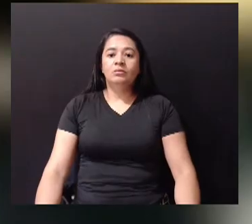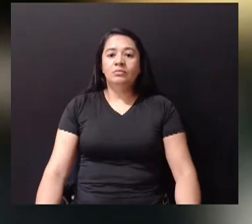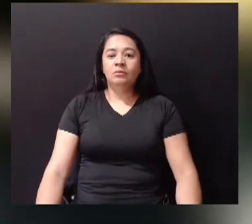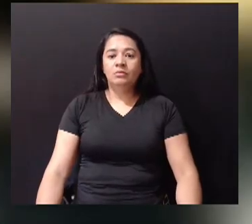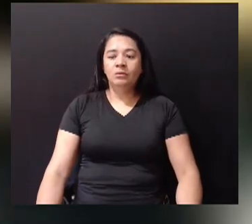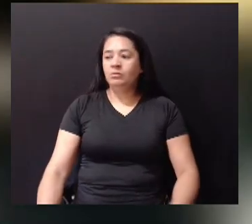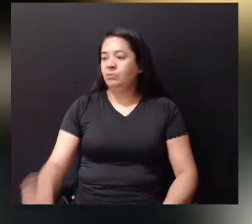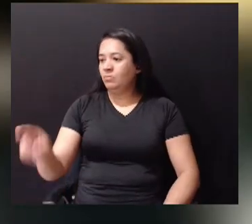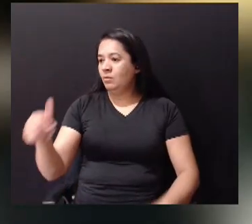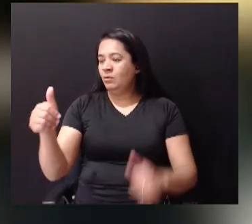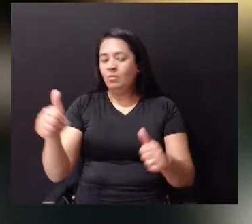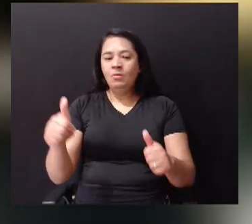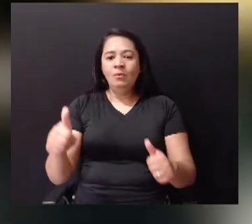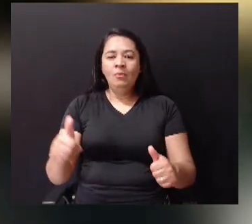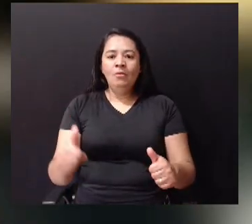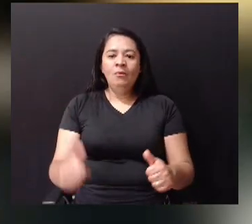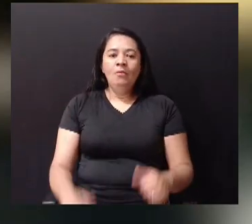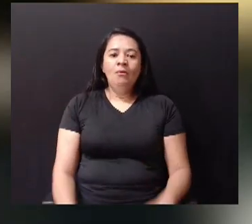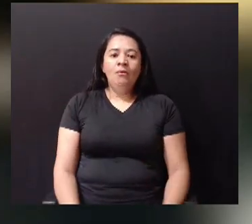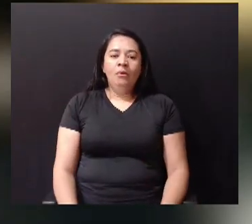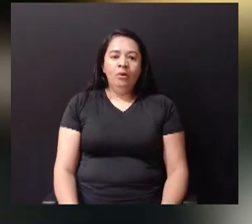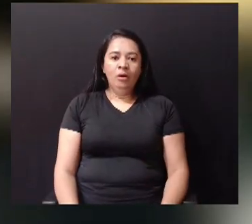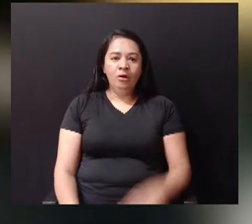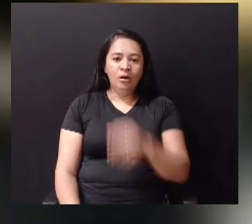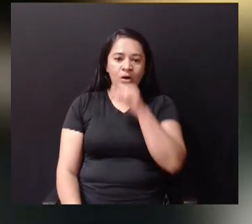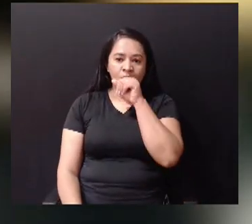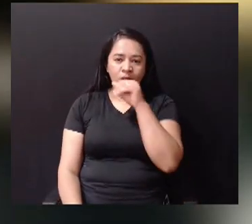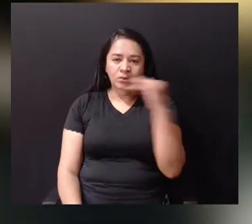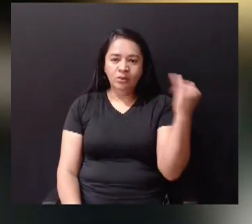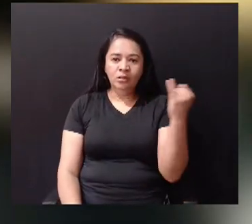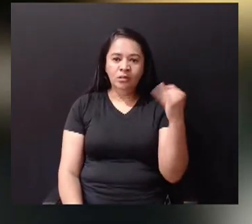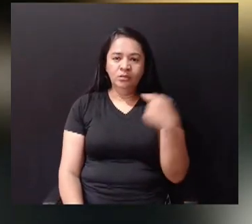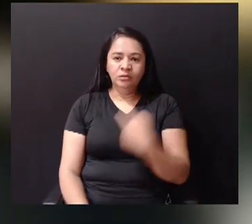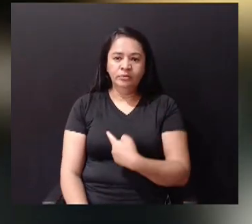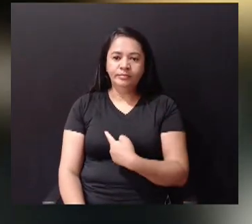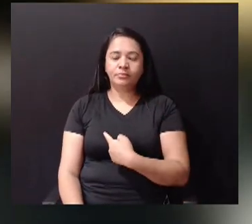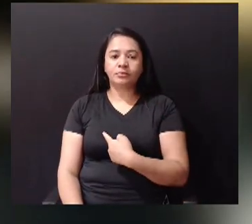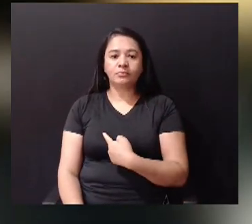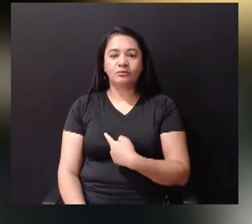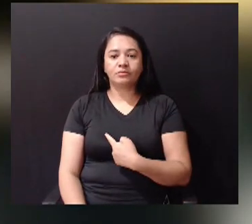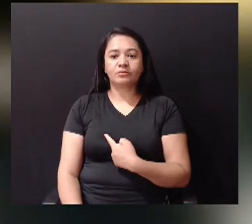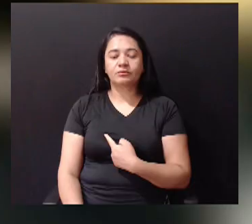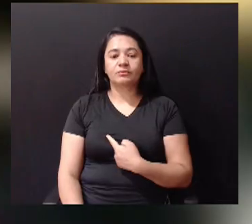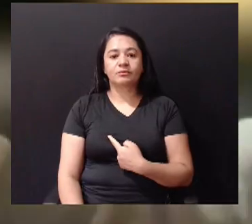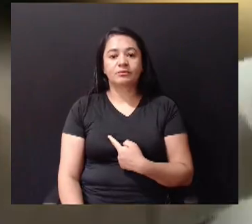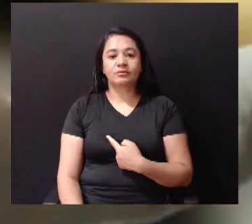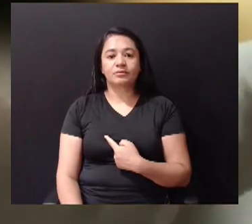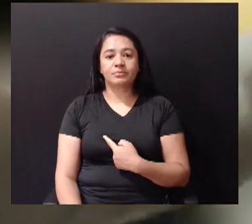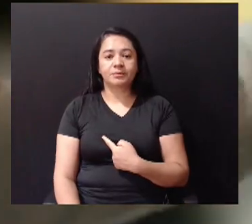é muito importante que a gente tenha essa situação, a gente tenha